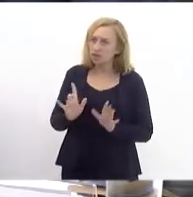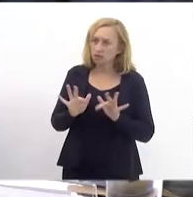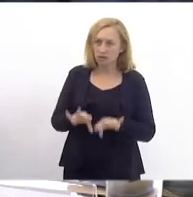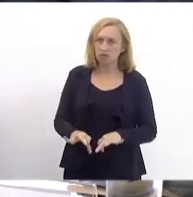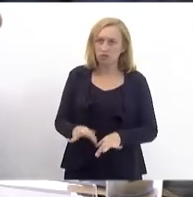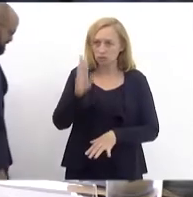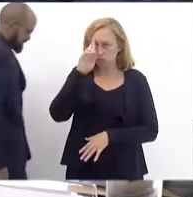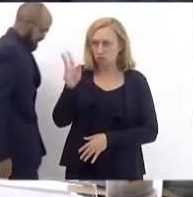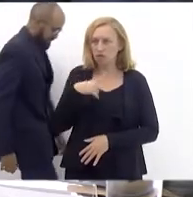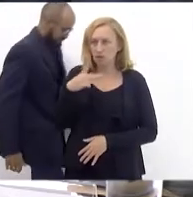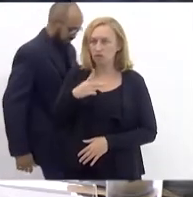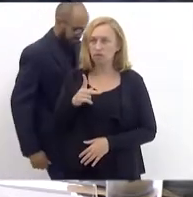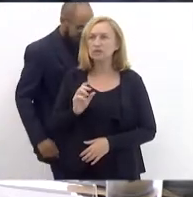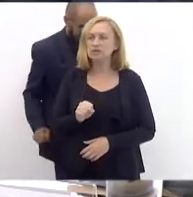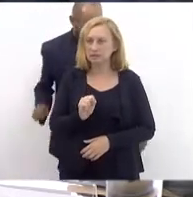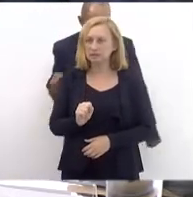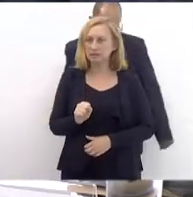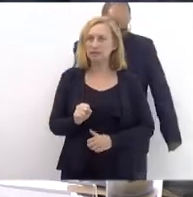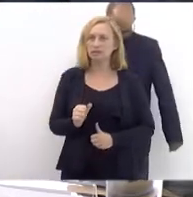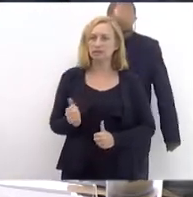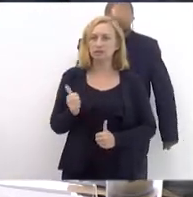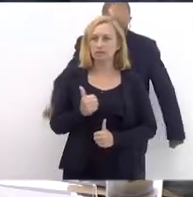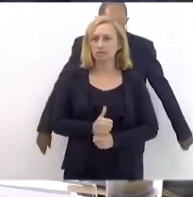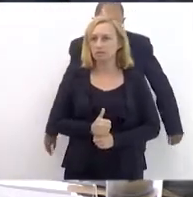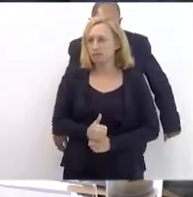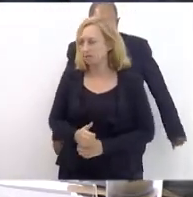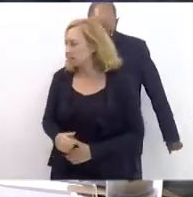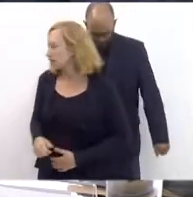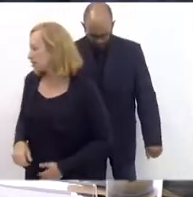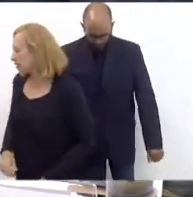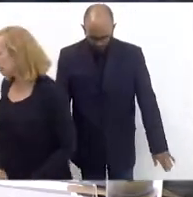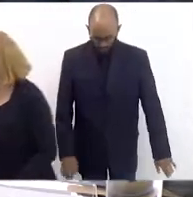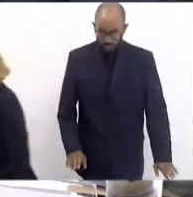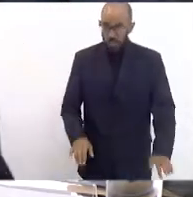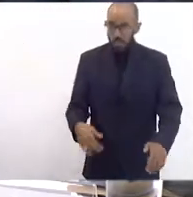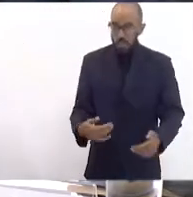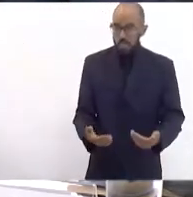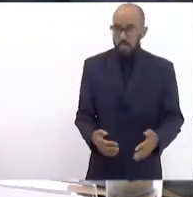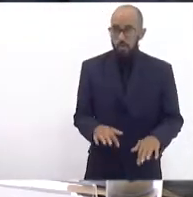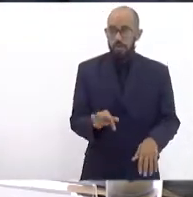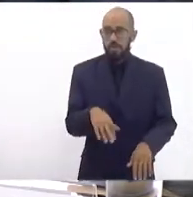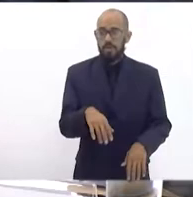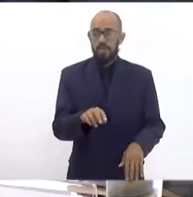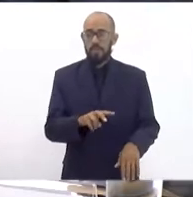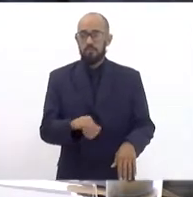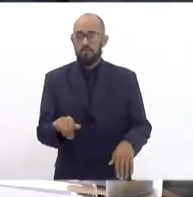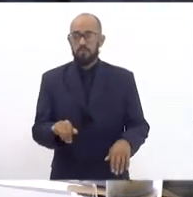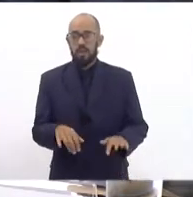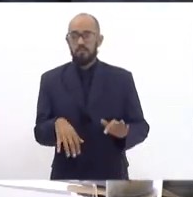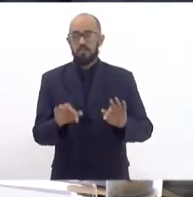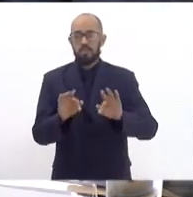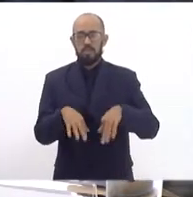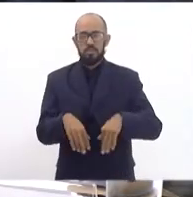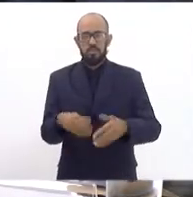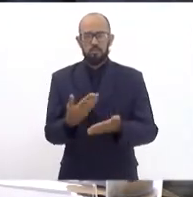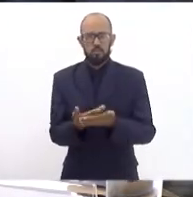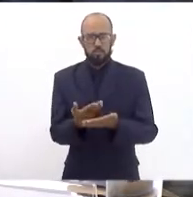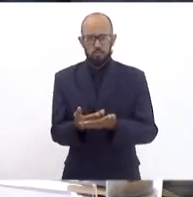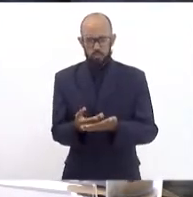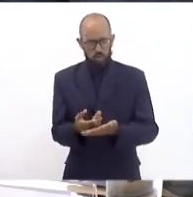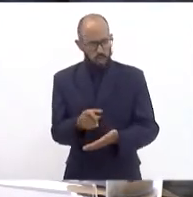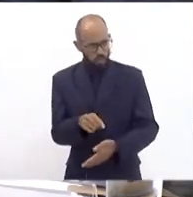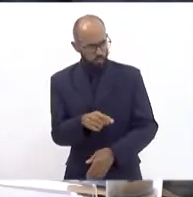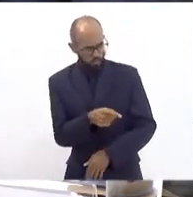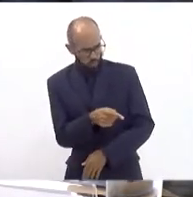senhor disse. Isso, não se concluiu. Então, quem vai fechar o estudo é a Vossa Senhoria. Ou